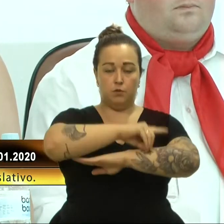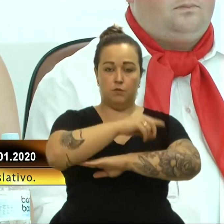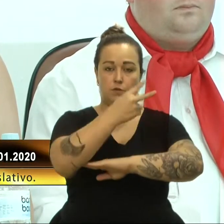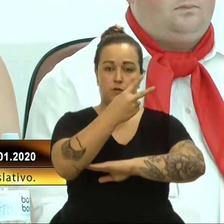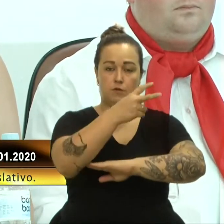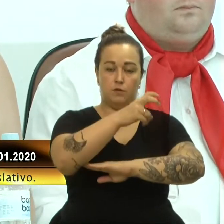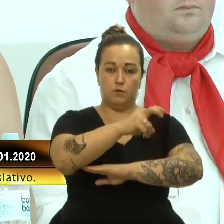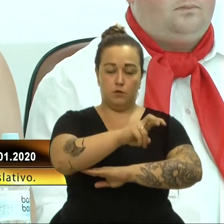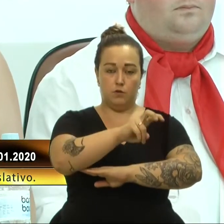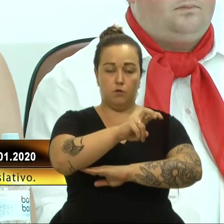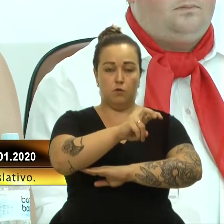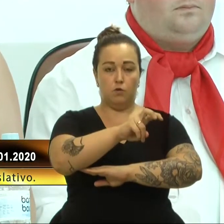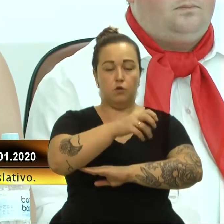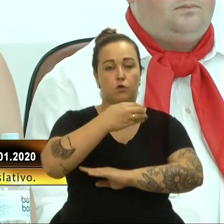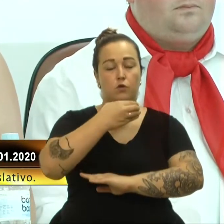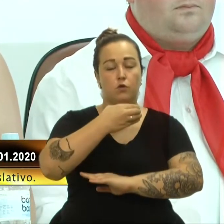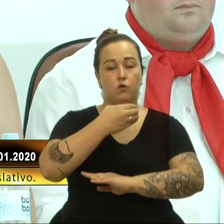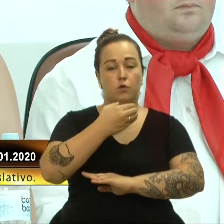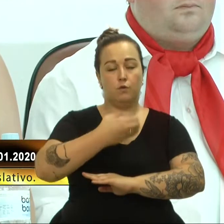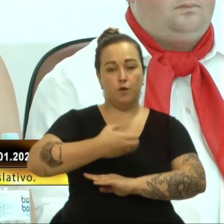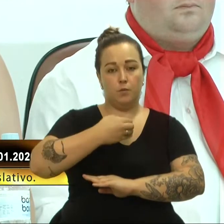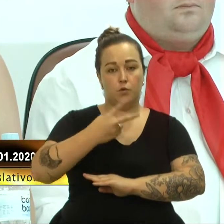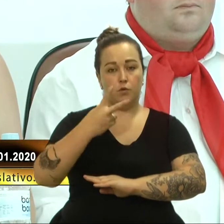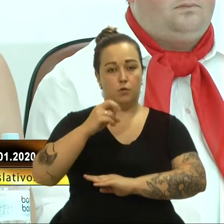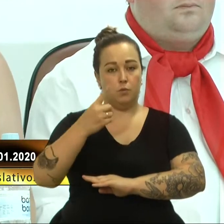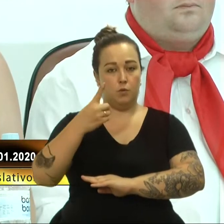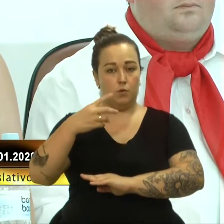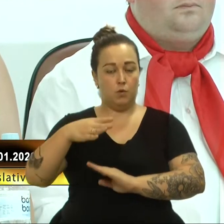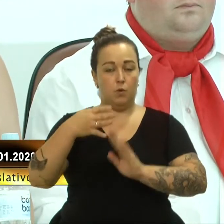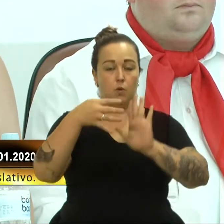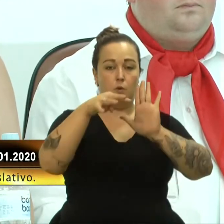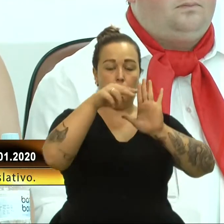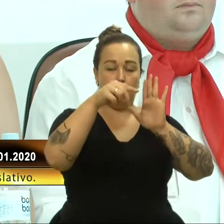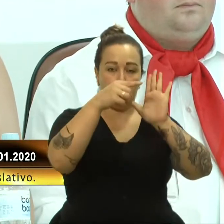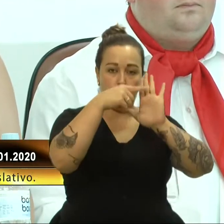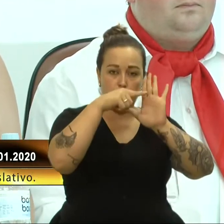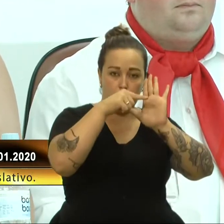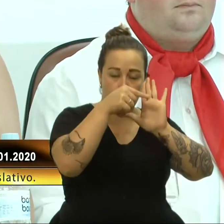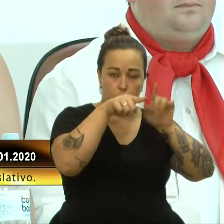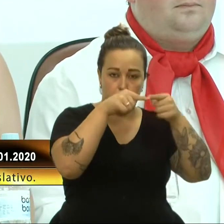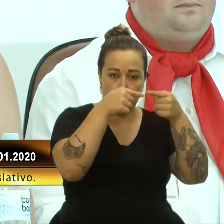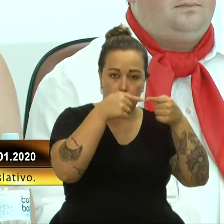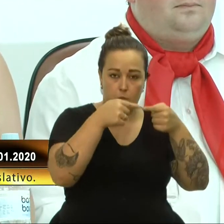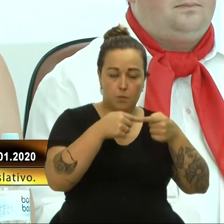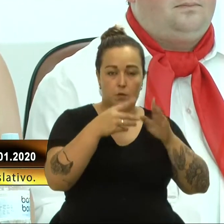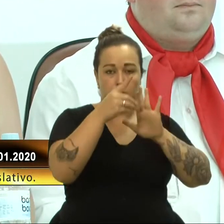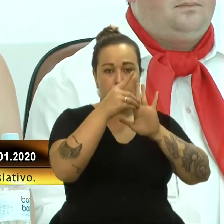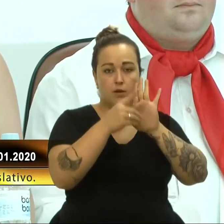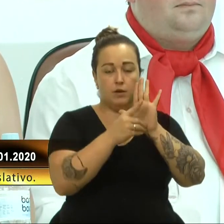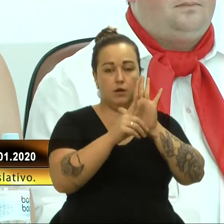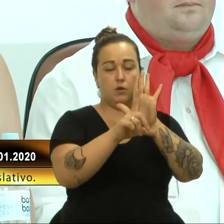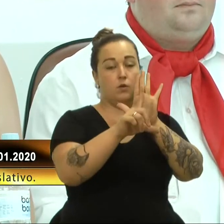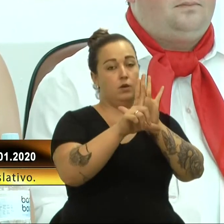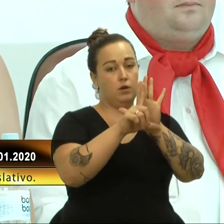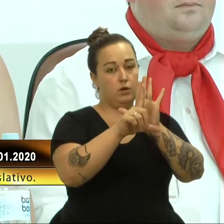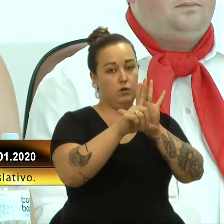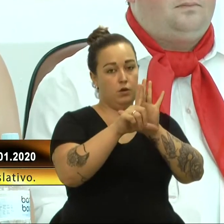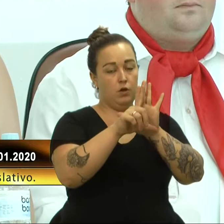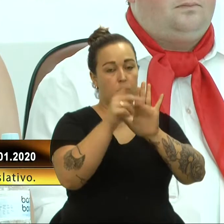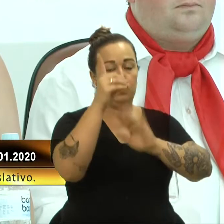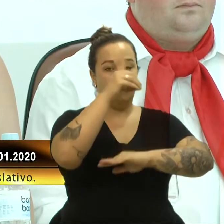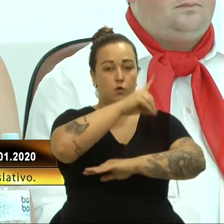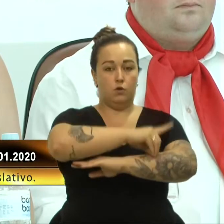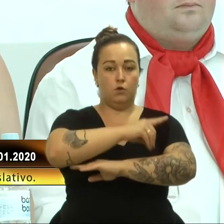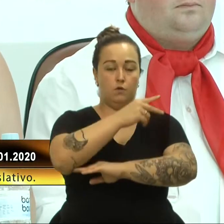de 2014, e em consonância com o Decreto Legislativo número 414-A, de 22 de dezembro